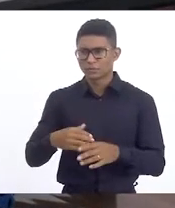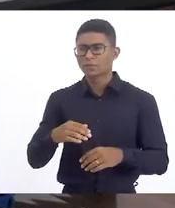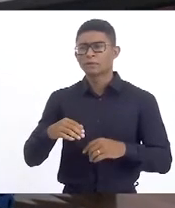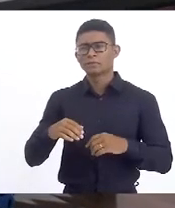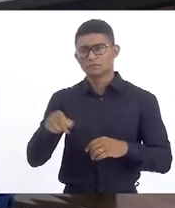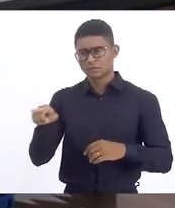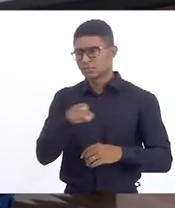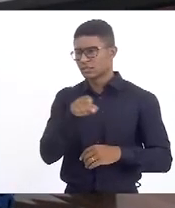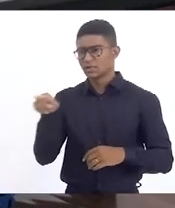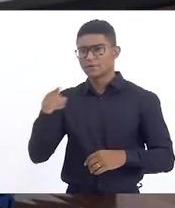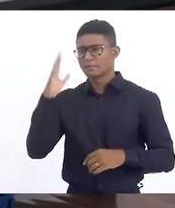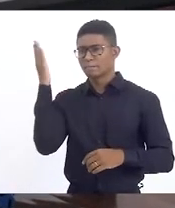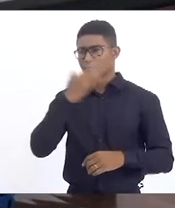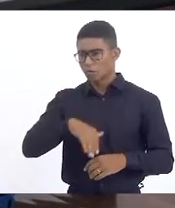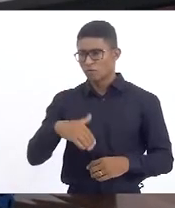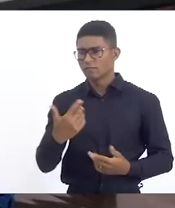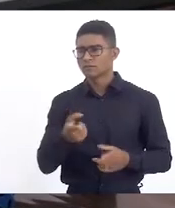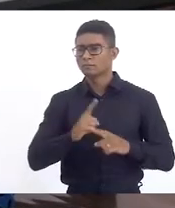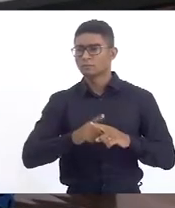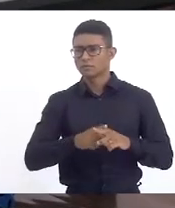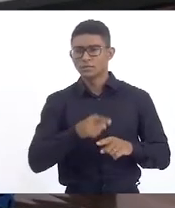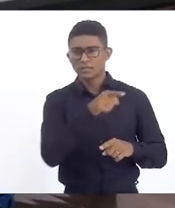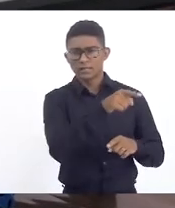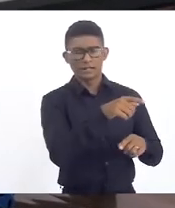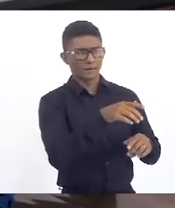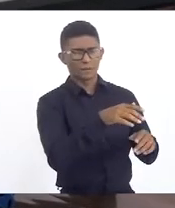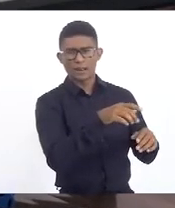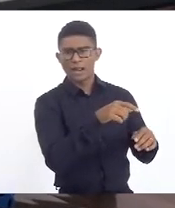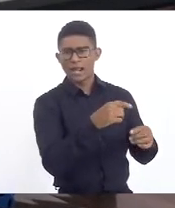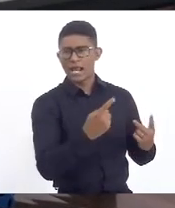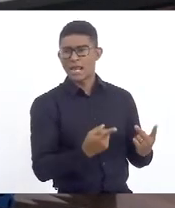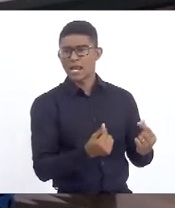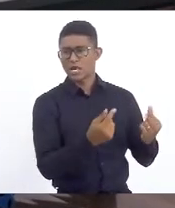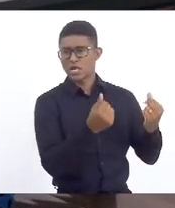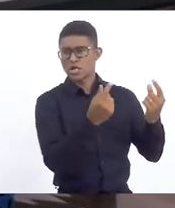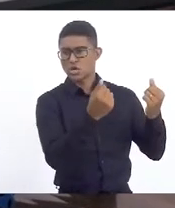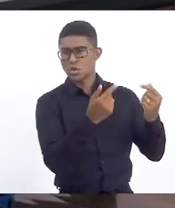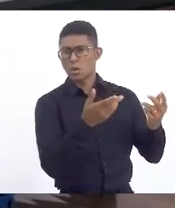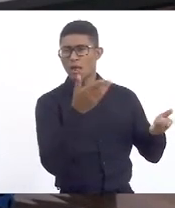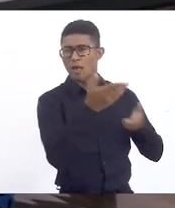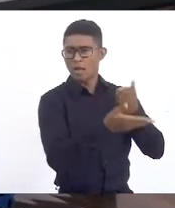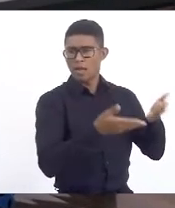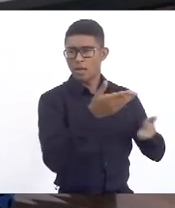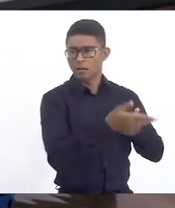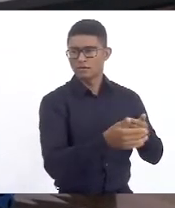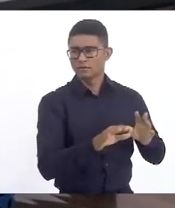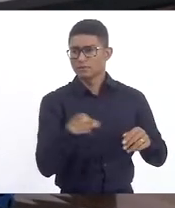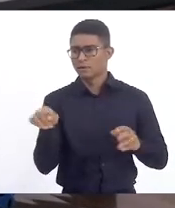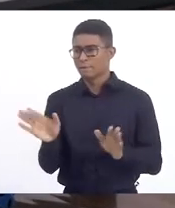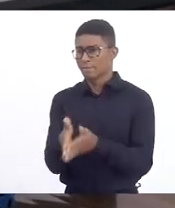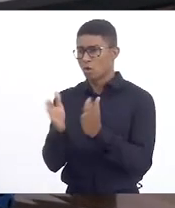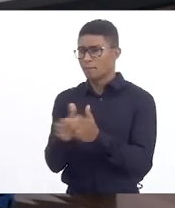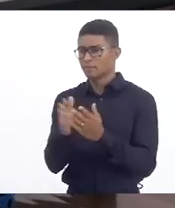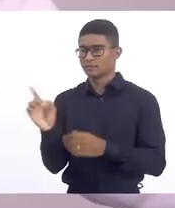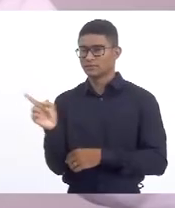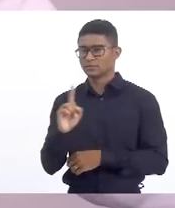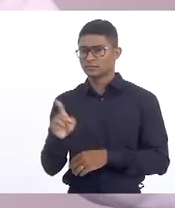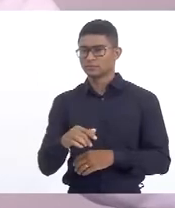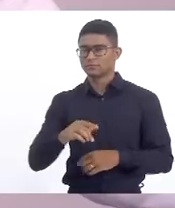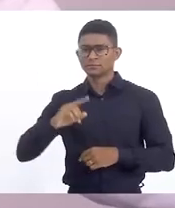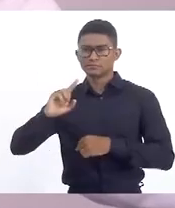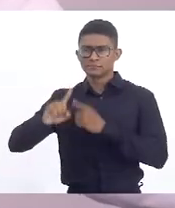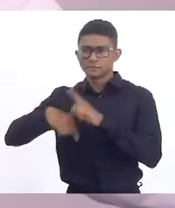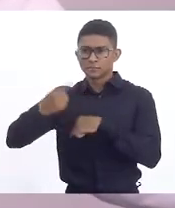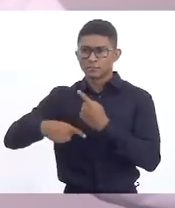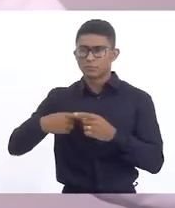que bairros ricos são atendidos e pobres não, e sem diferenciação de bairros pobres. Acho que nós podemos fazer essa discussão em outro momento, até